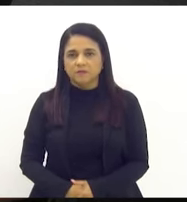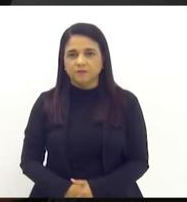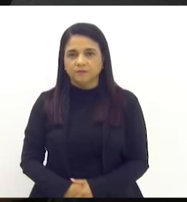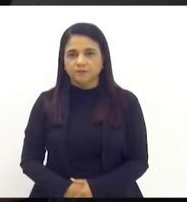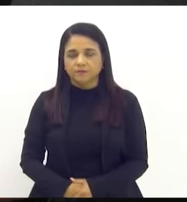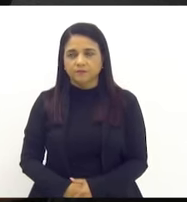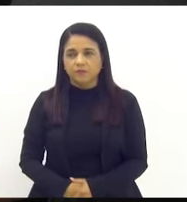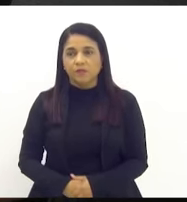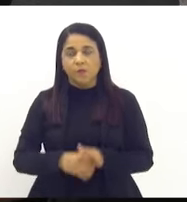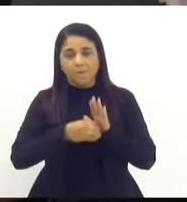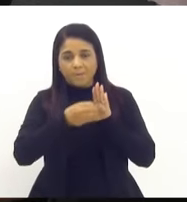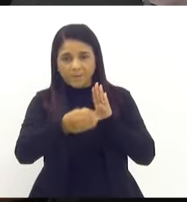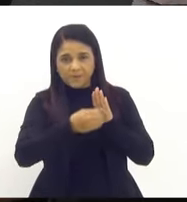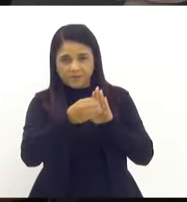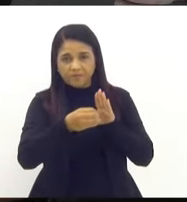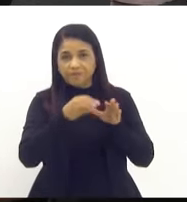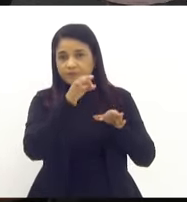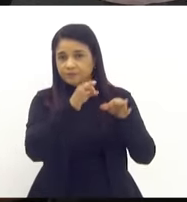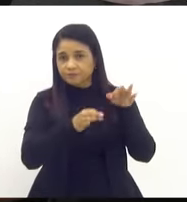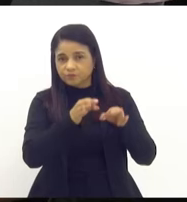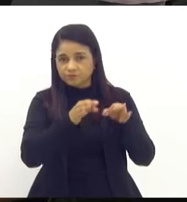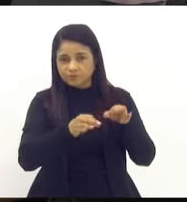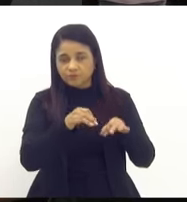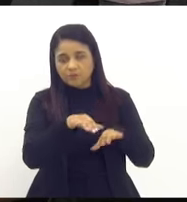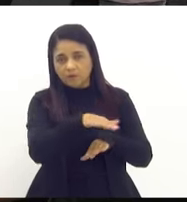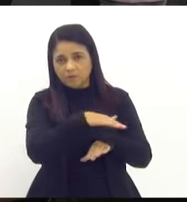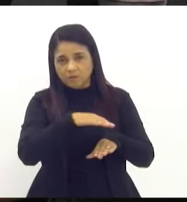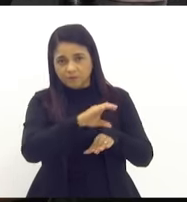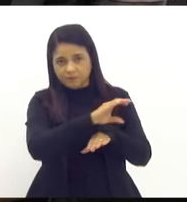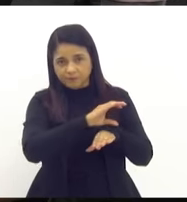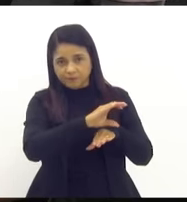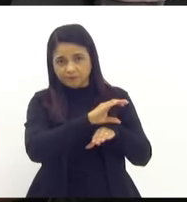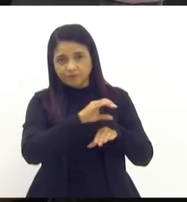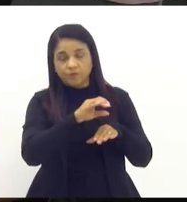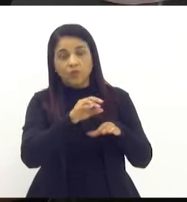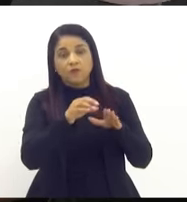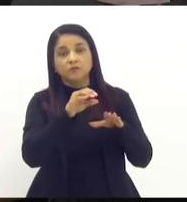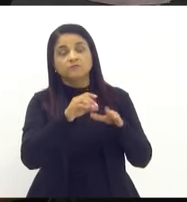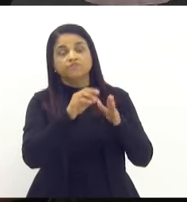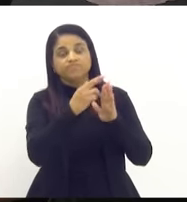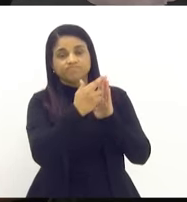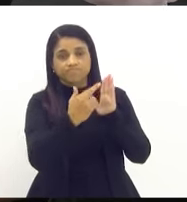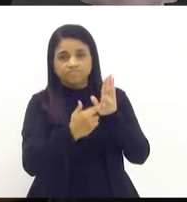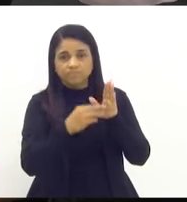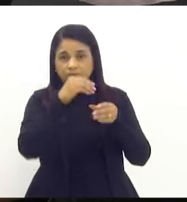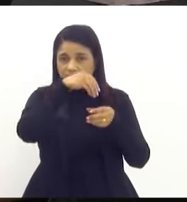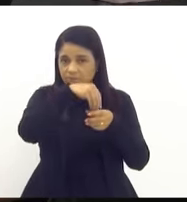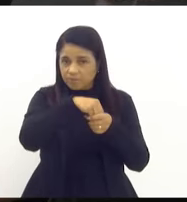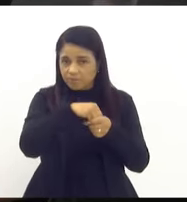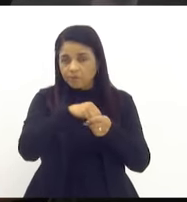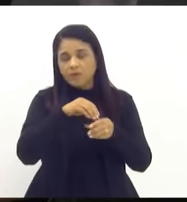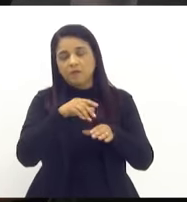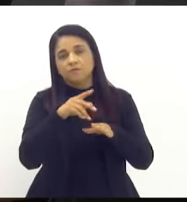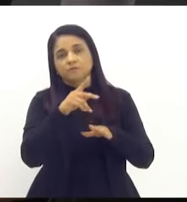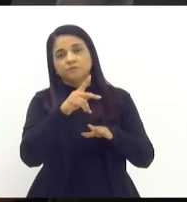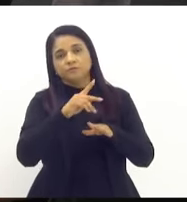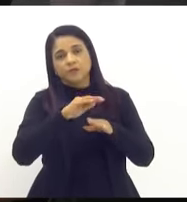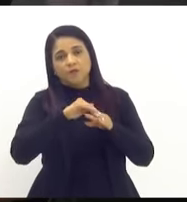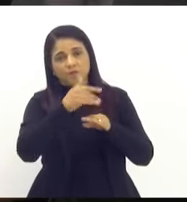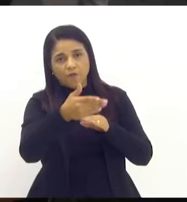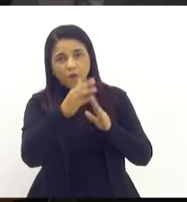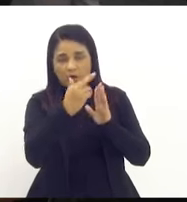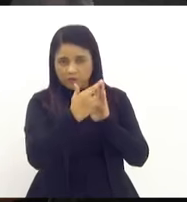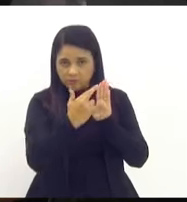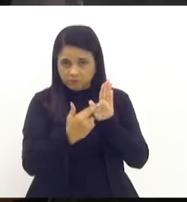Presidente o parecer é pela juridicidade pela comissão de normas internas e proposições externas Deputado Rodrigo